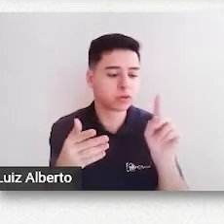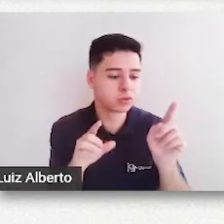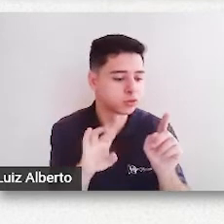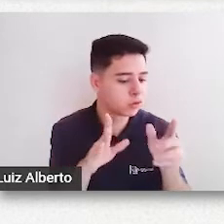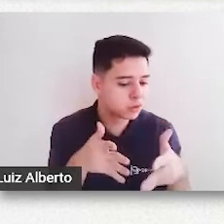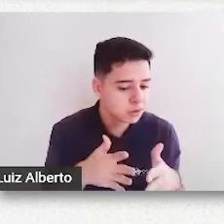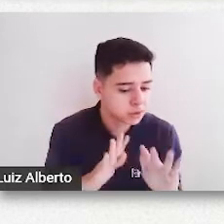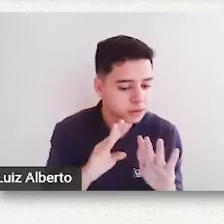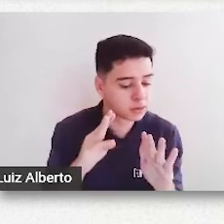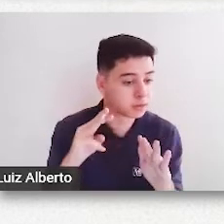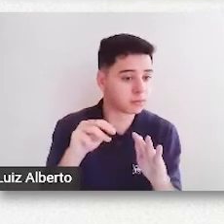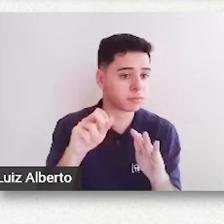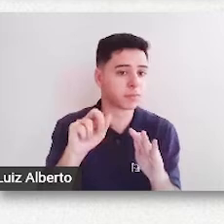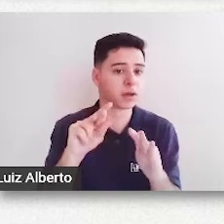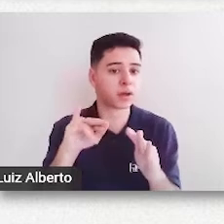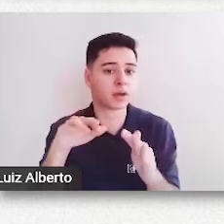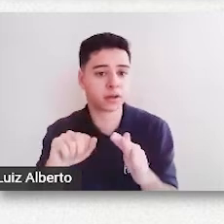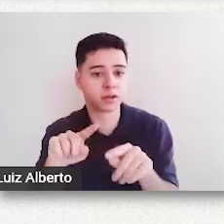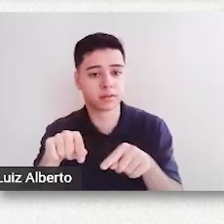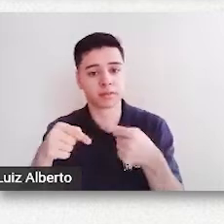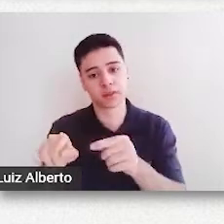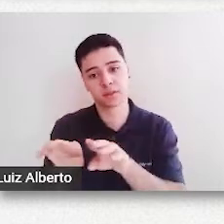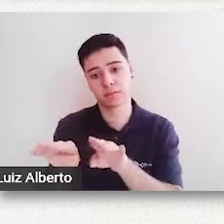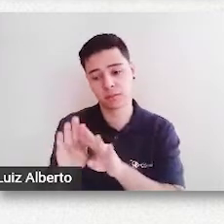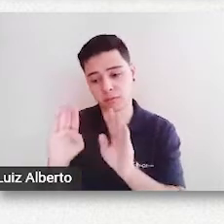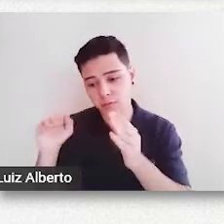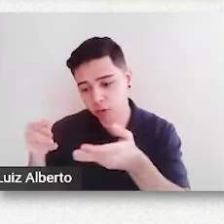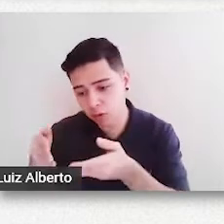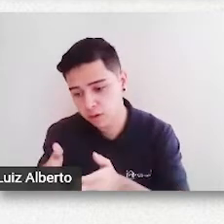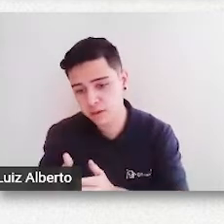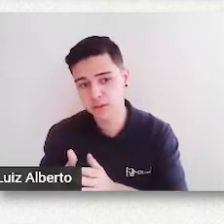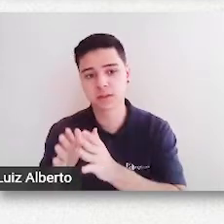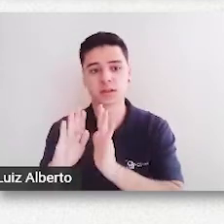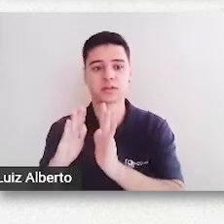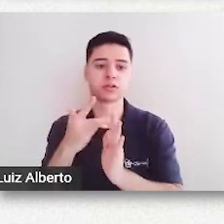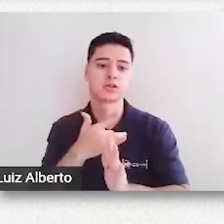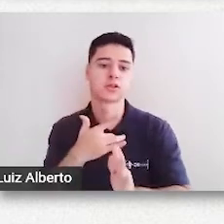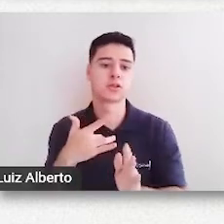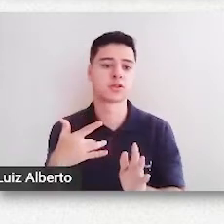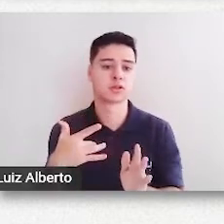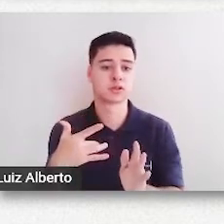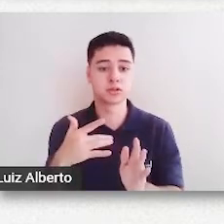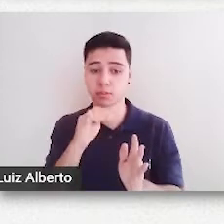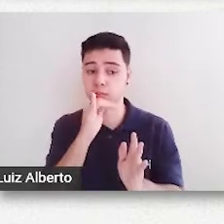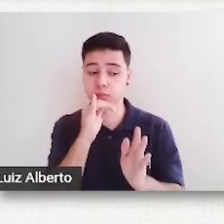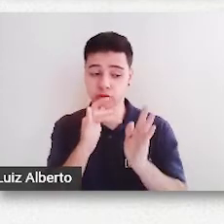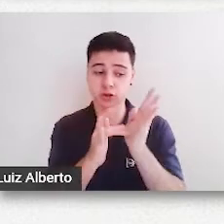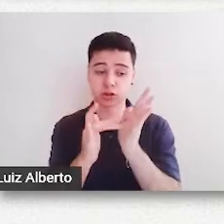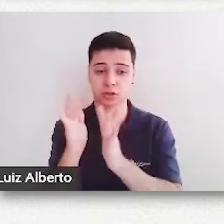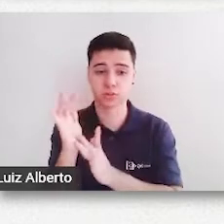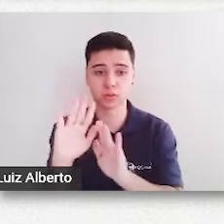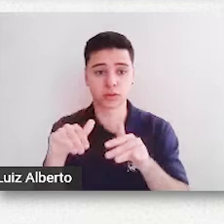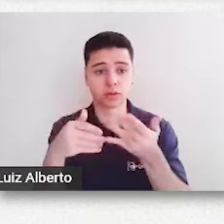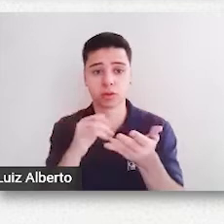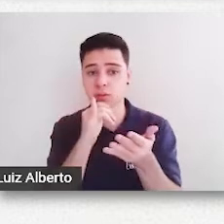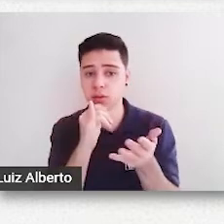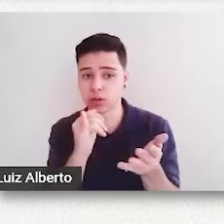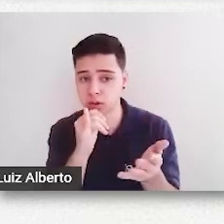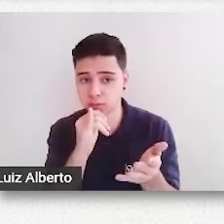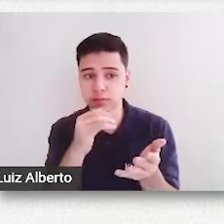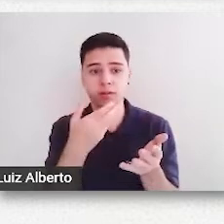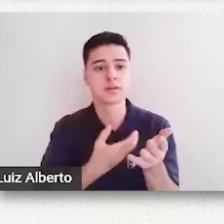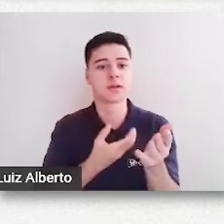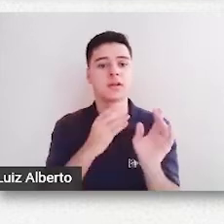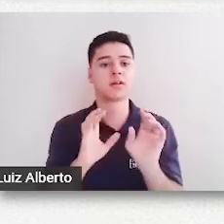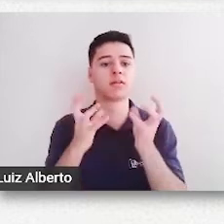Maria, mas também no próprio nascimento de Jesus. Né? Geralmente a gente vê o Natal, né, seria essa natividade, mas a história